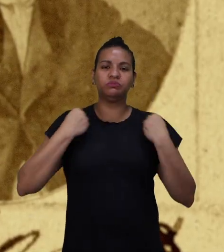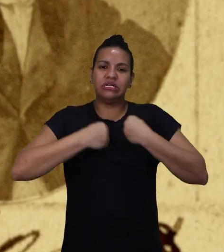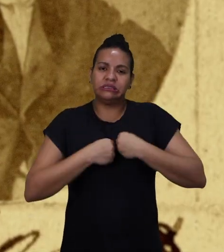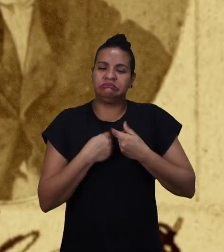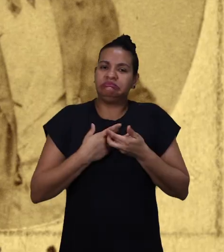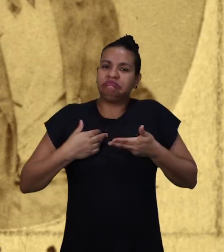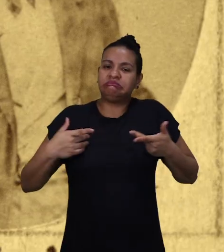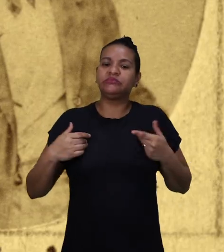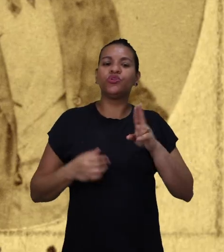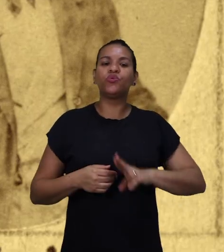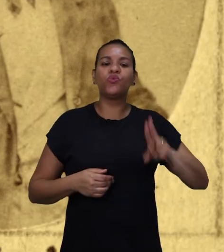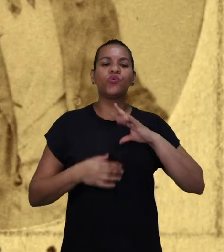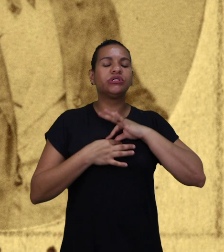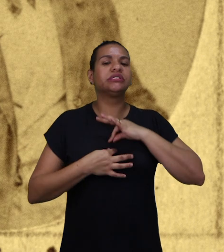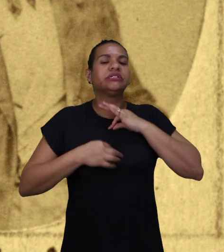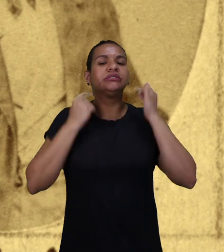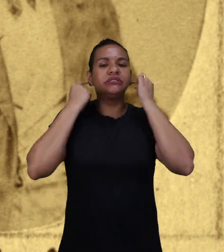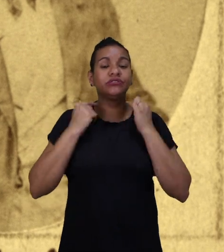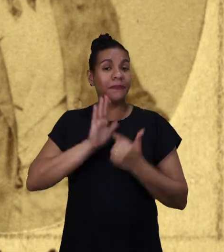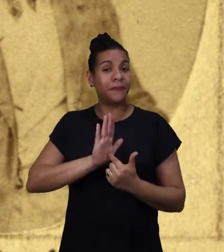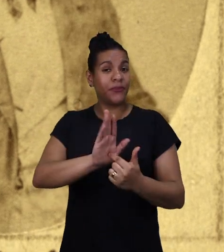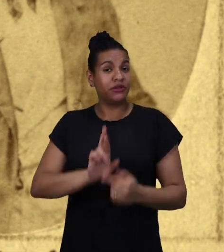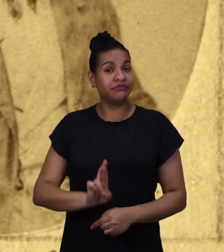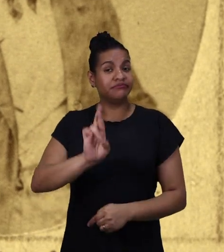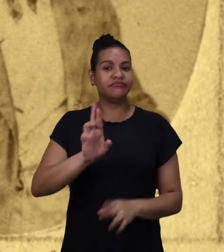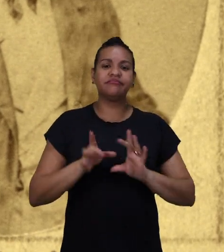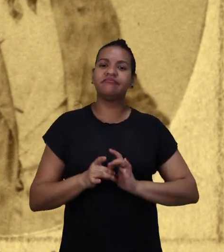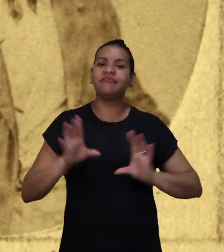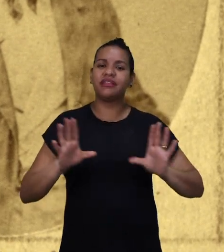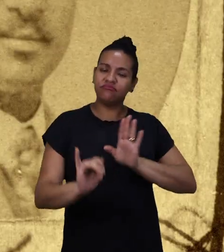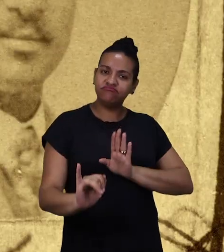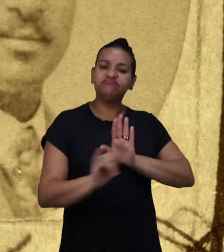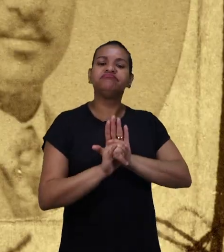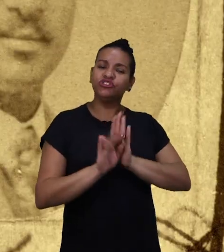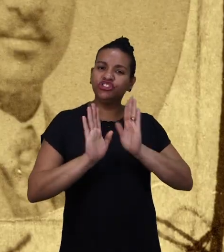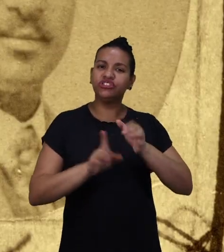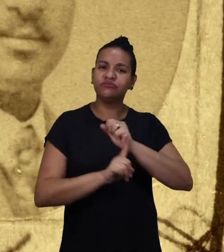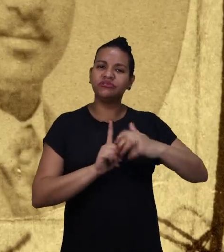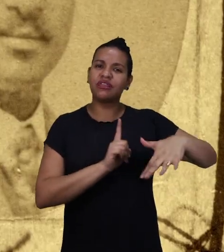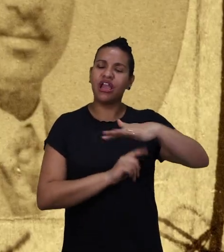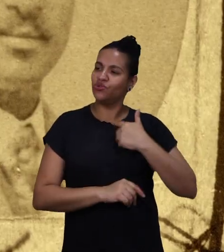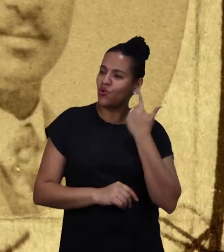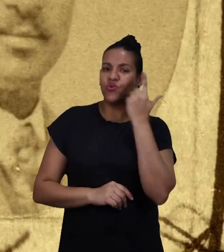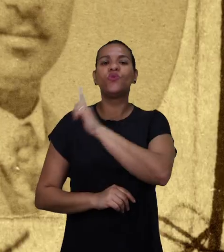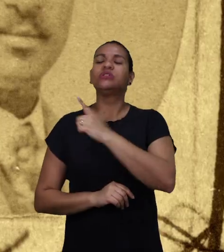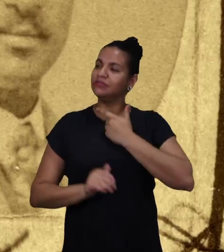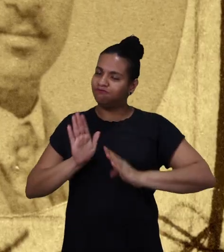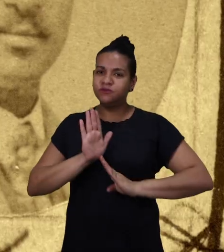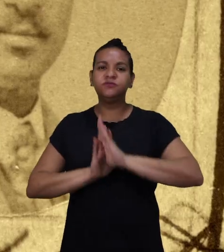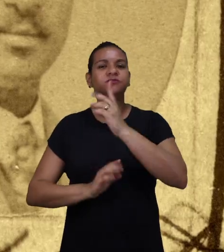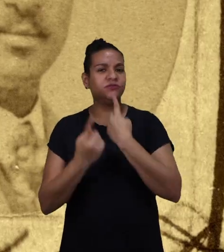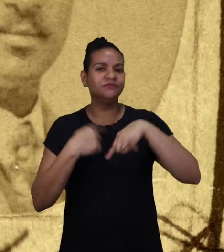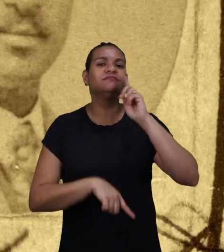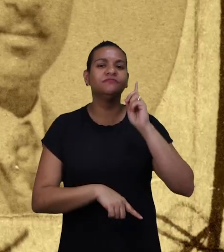seu penteado, dos acessórios que usa, uma identidade de liberdade, uma identidade de ascensão